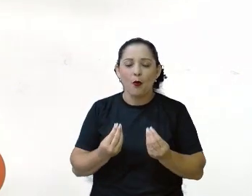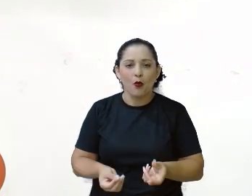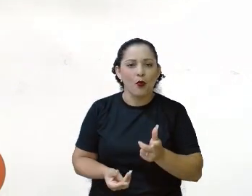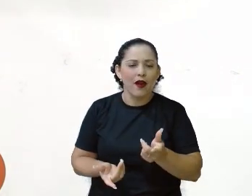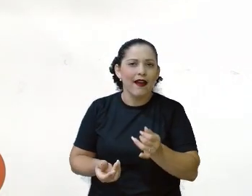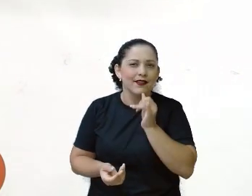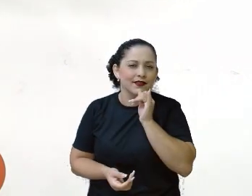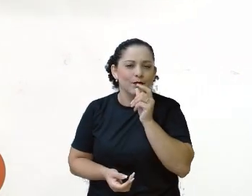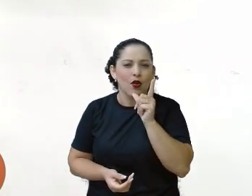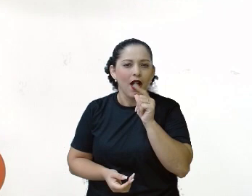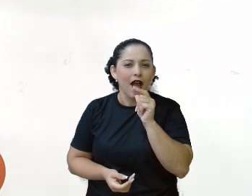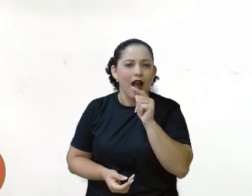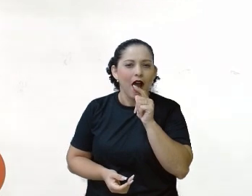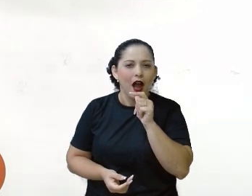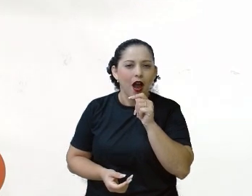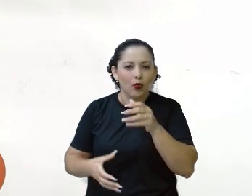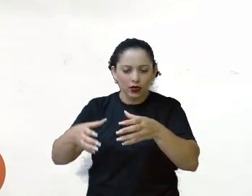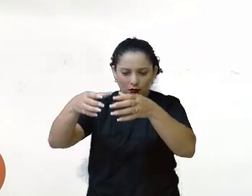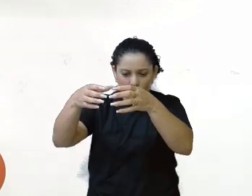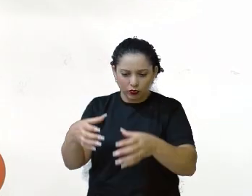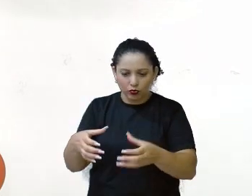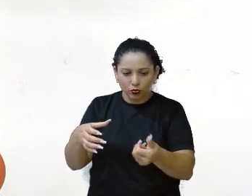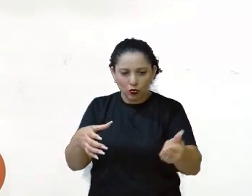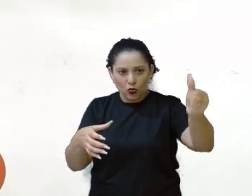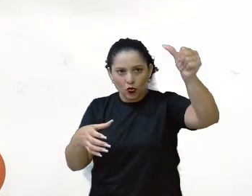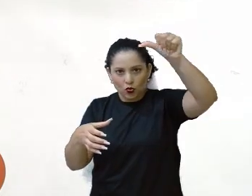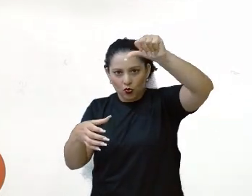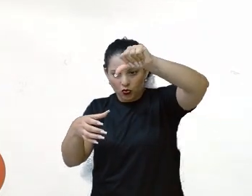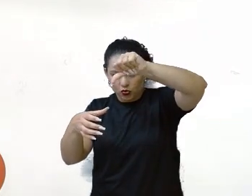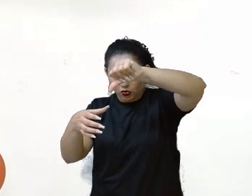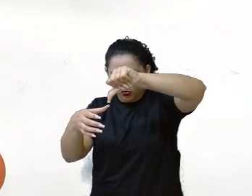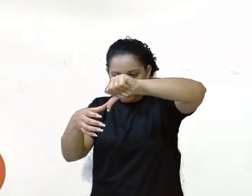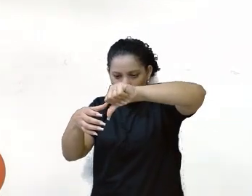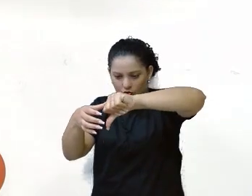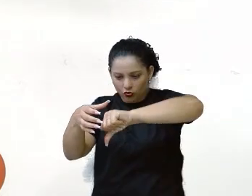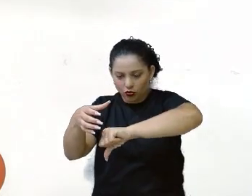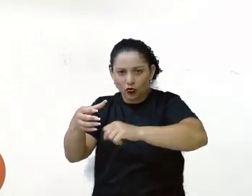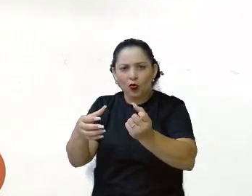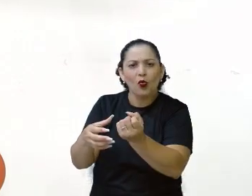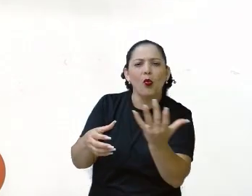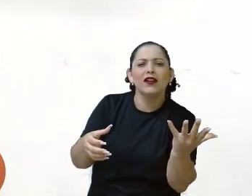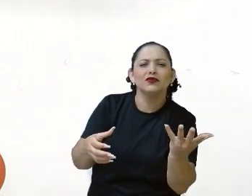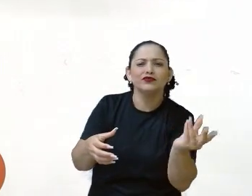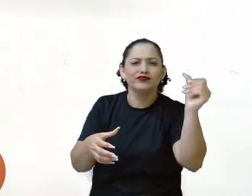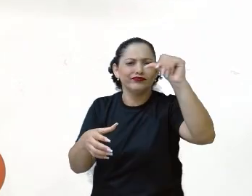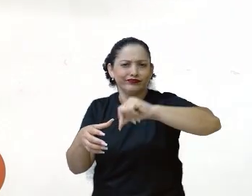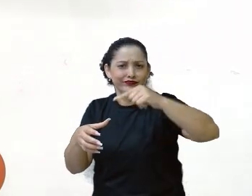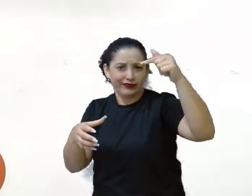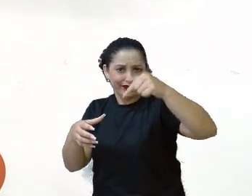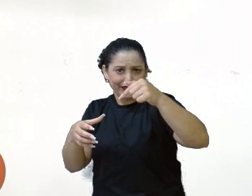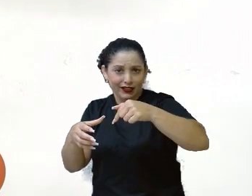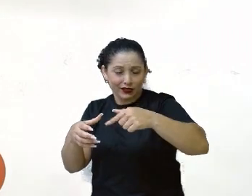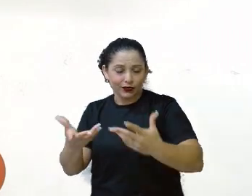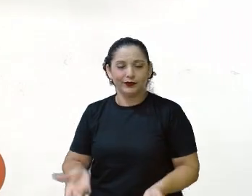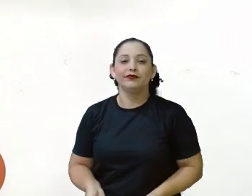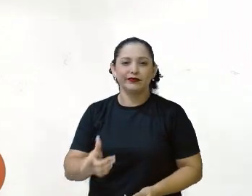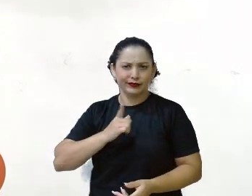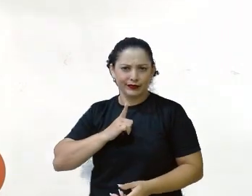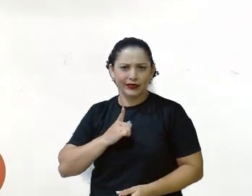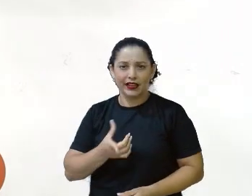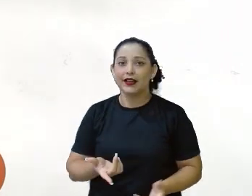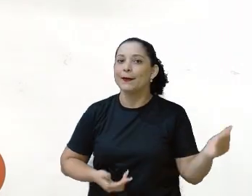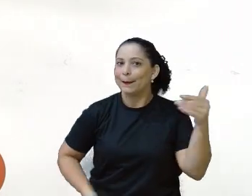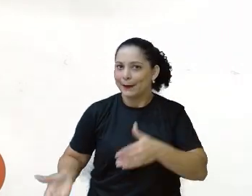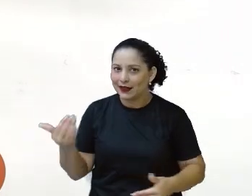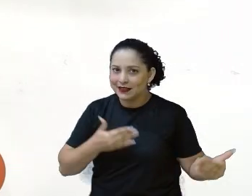líquida, quanto cabe num determinado recipiente. Professora Abigail, temos comentários aí no